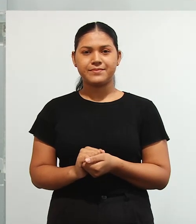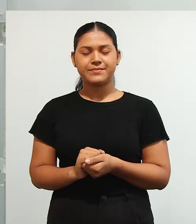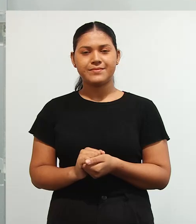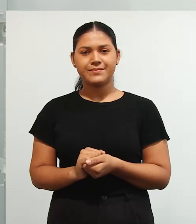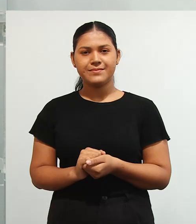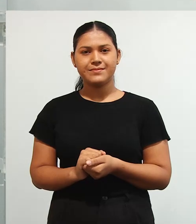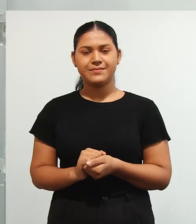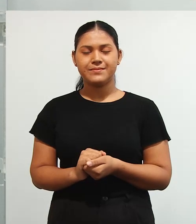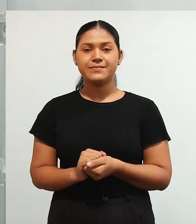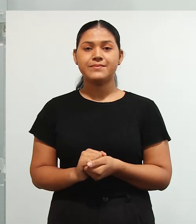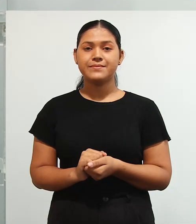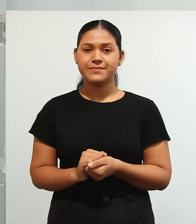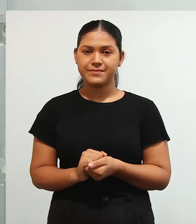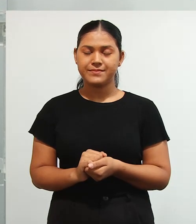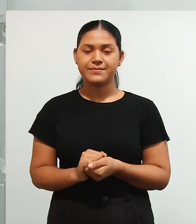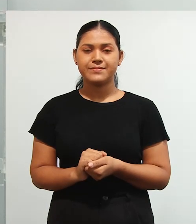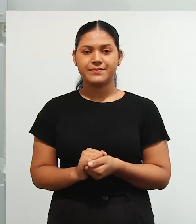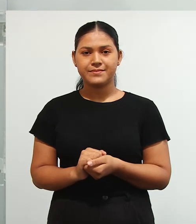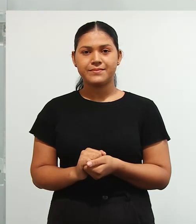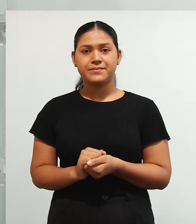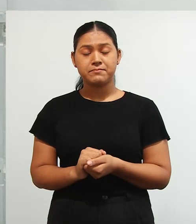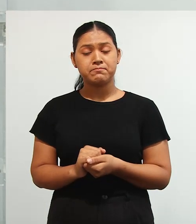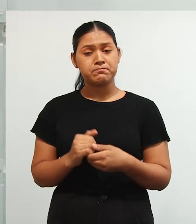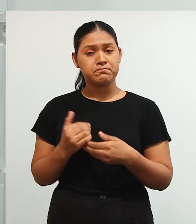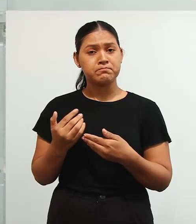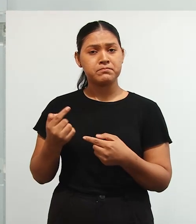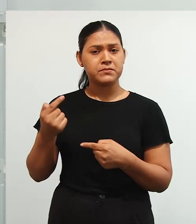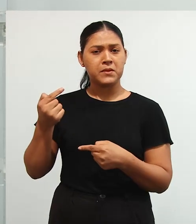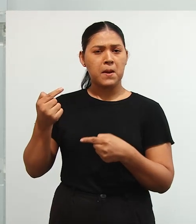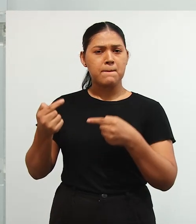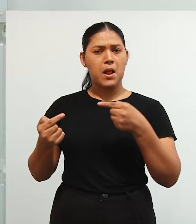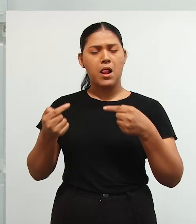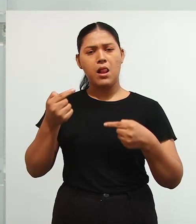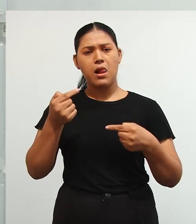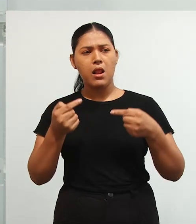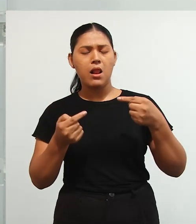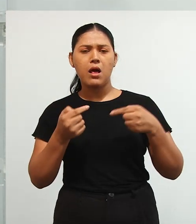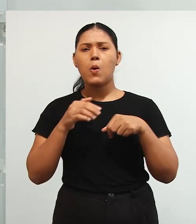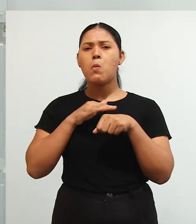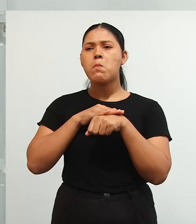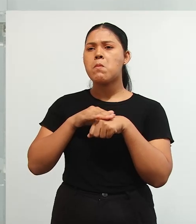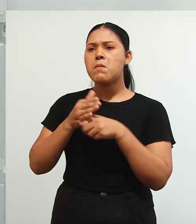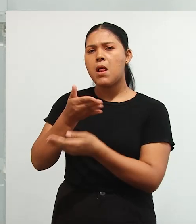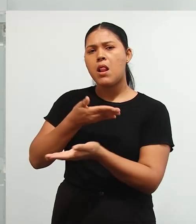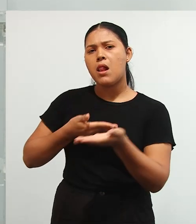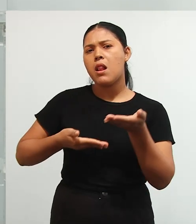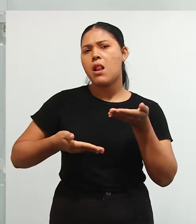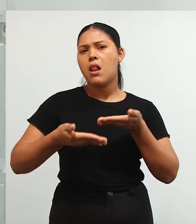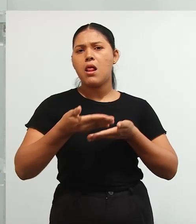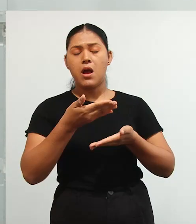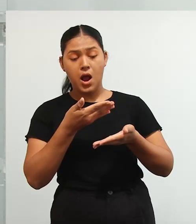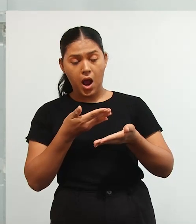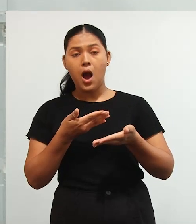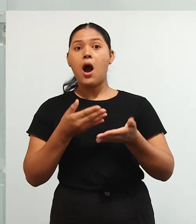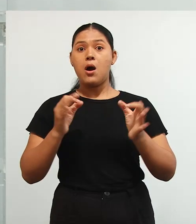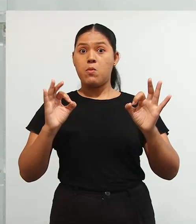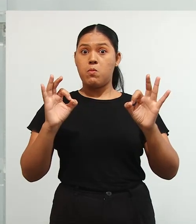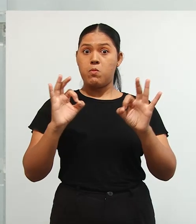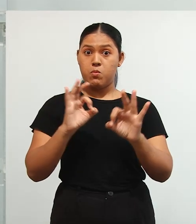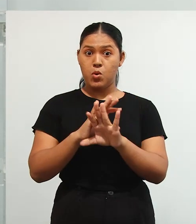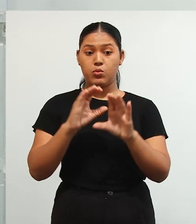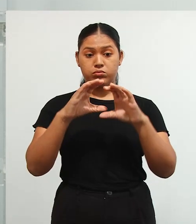Então, o que se coloca é o debate que será compilado resultado da Conferência